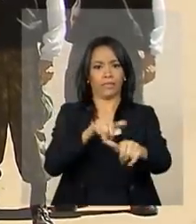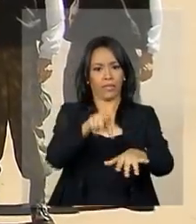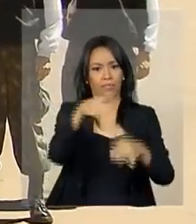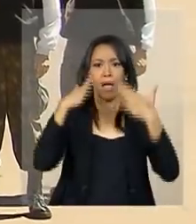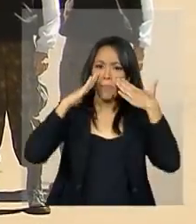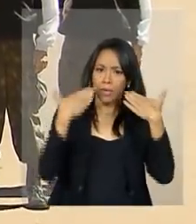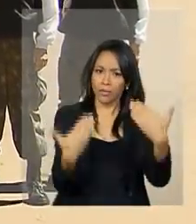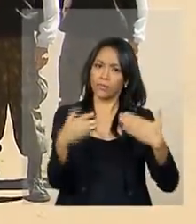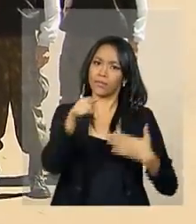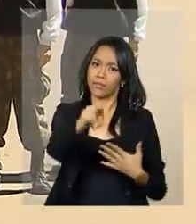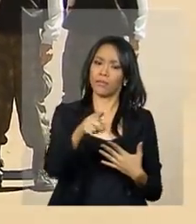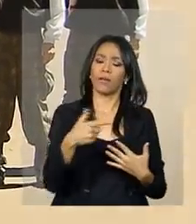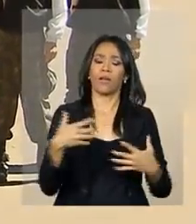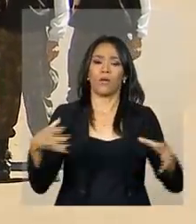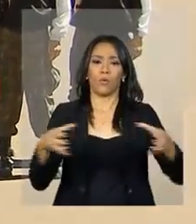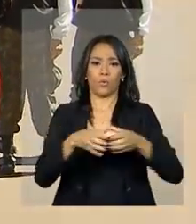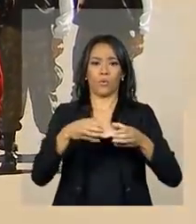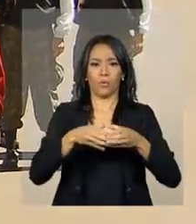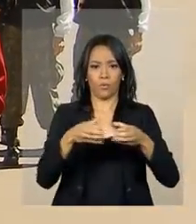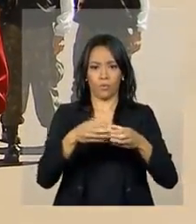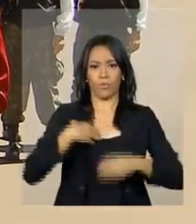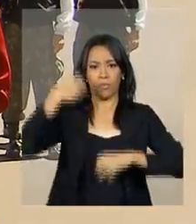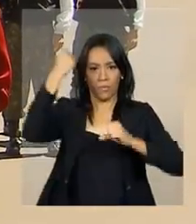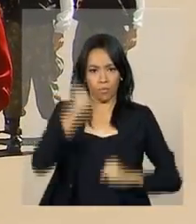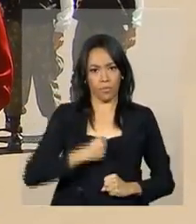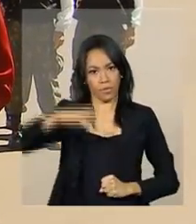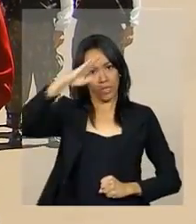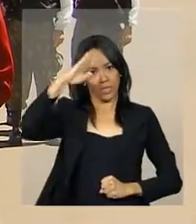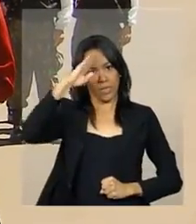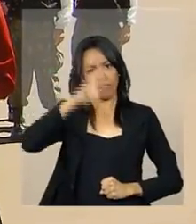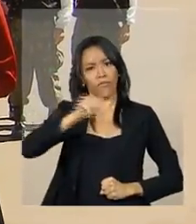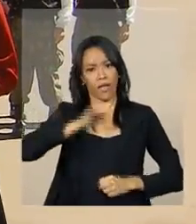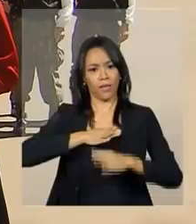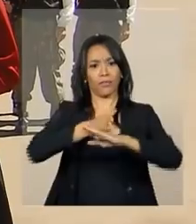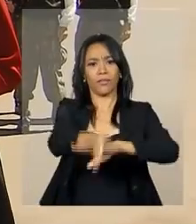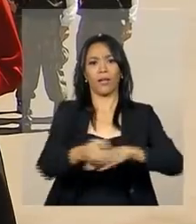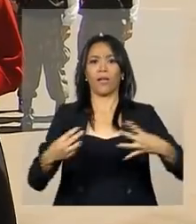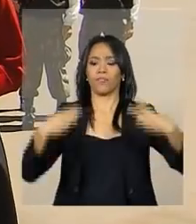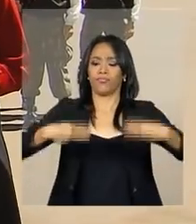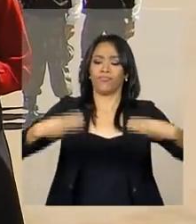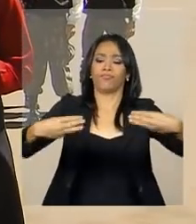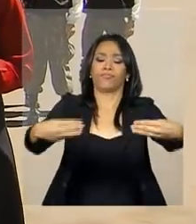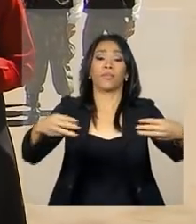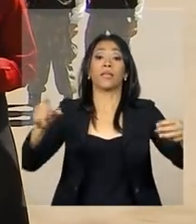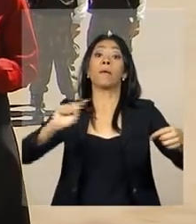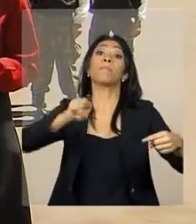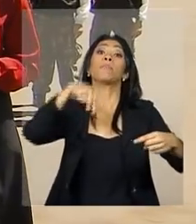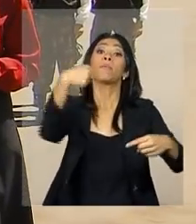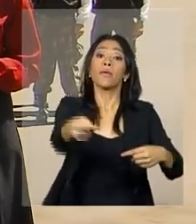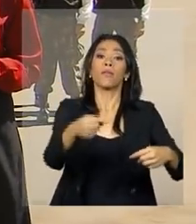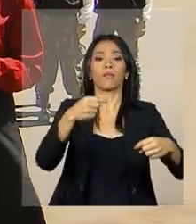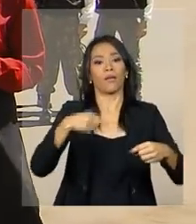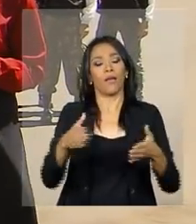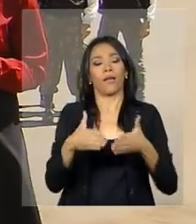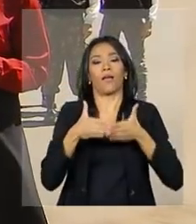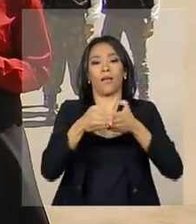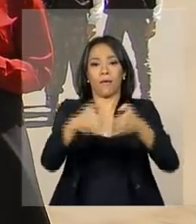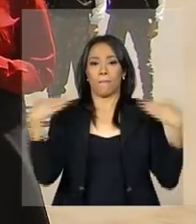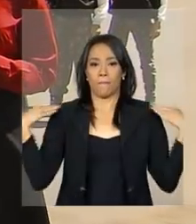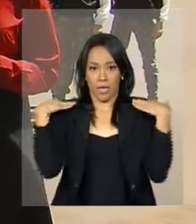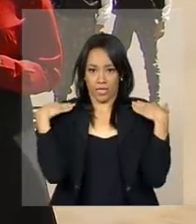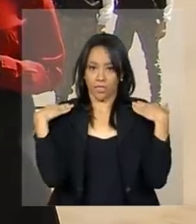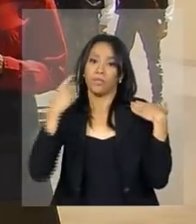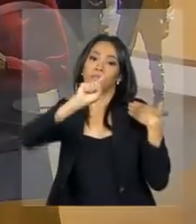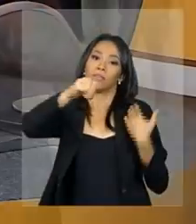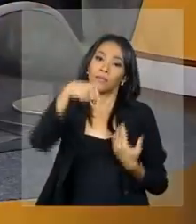O Exército Brasileiro vai entrar na Esplanada dos Ministérios logo após a Marinha. O desfile deste ano vai